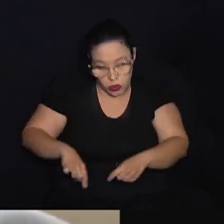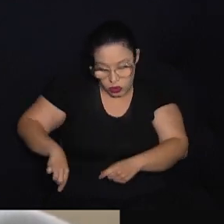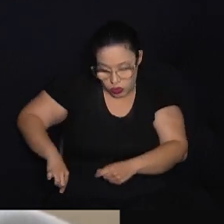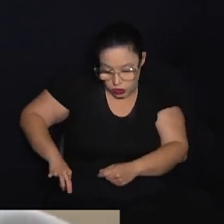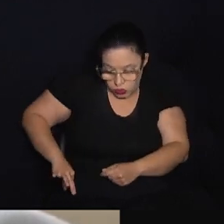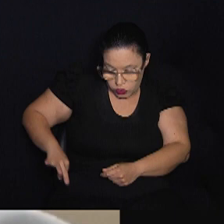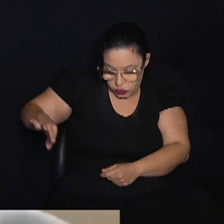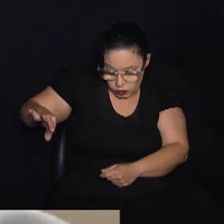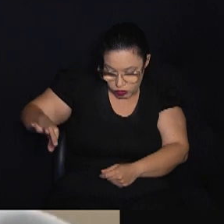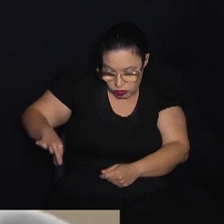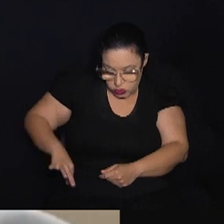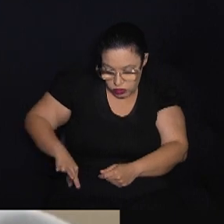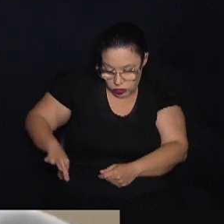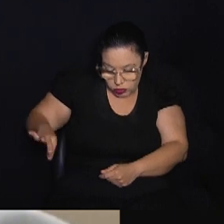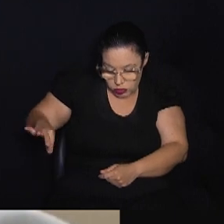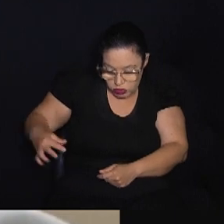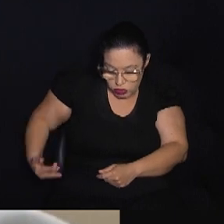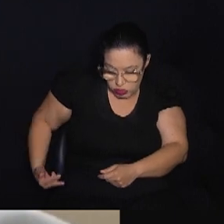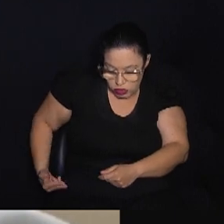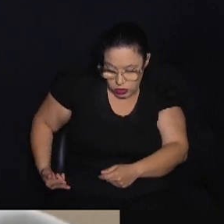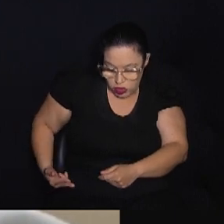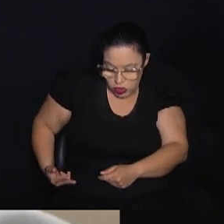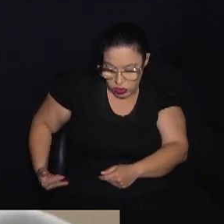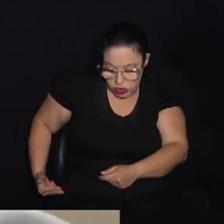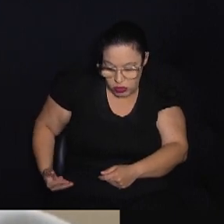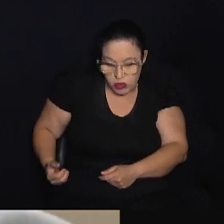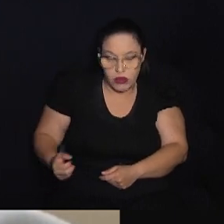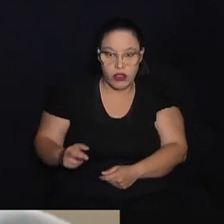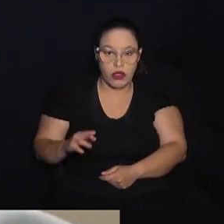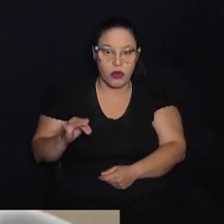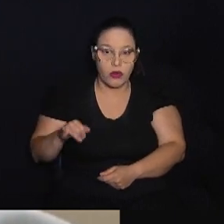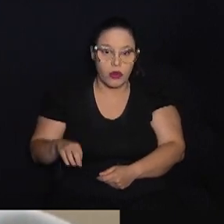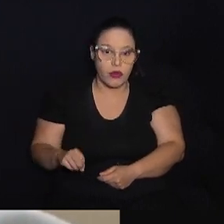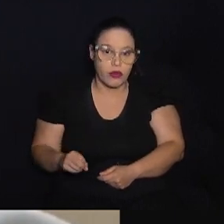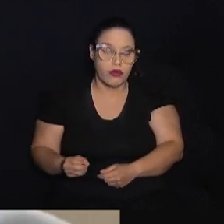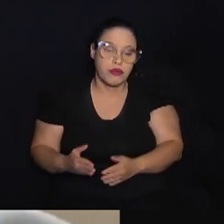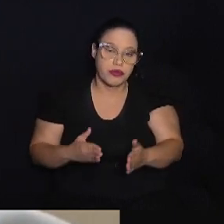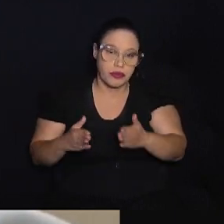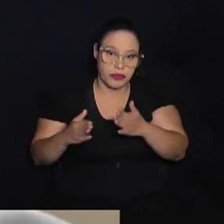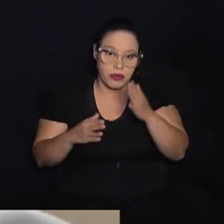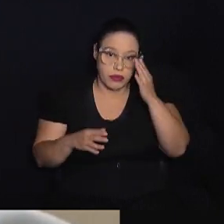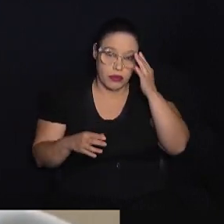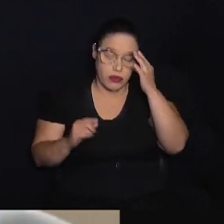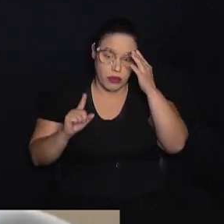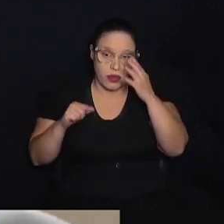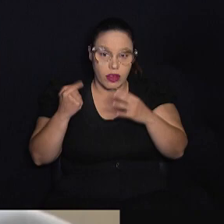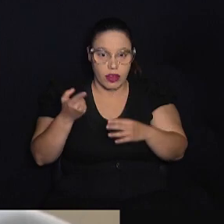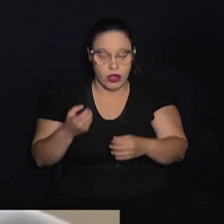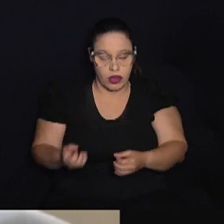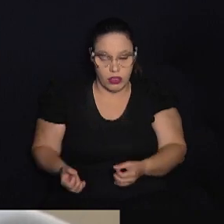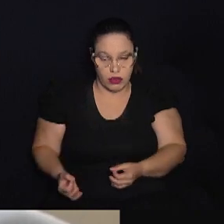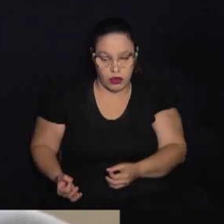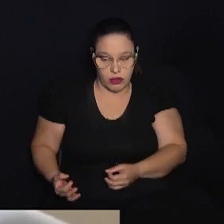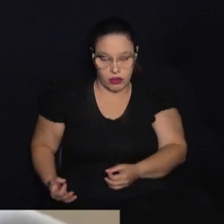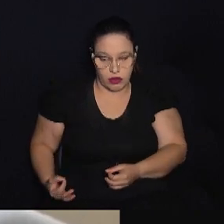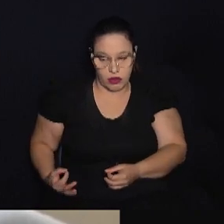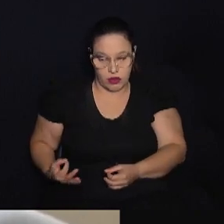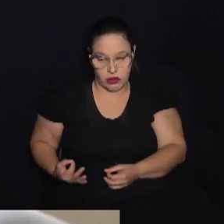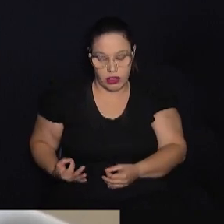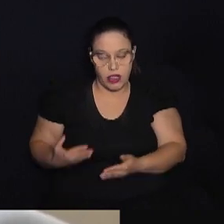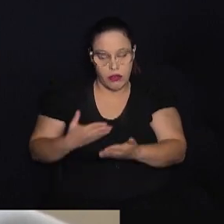ou quebrar essas pedras, ou o tumor benigno tirar, e fazer um segmento para, se caso aparecer algum tumor, ele está bem no